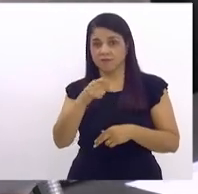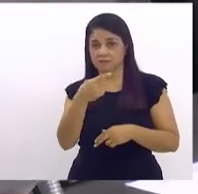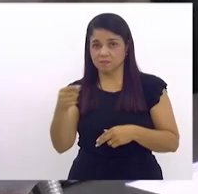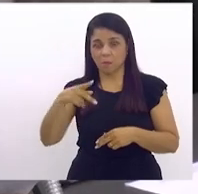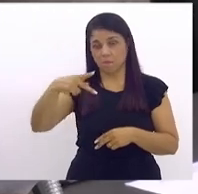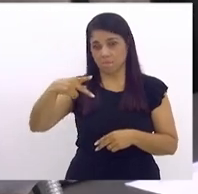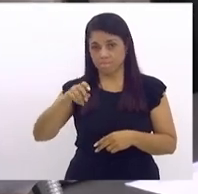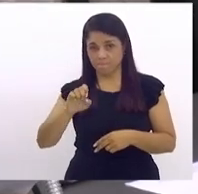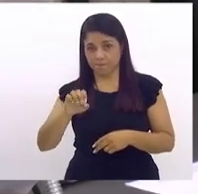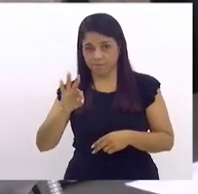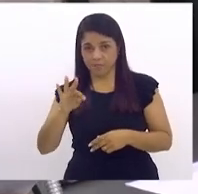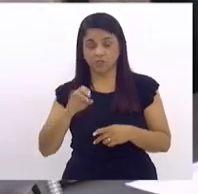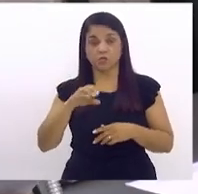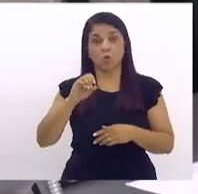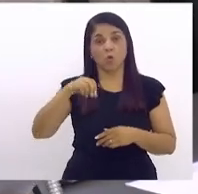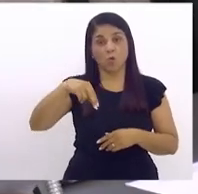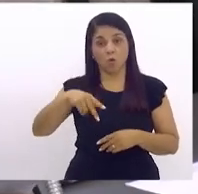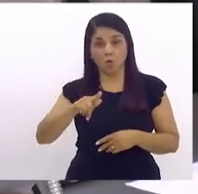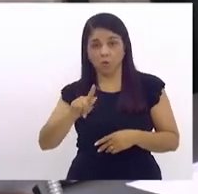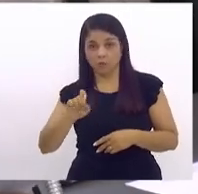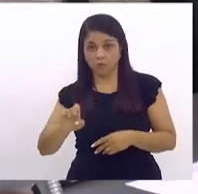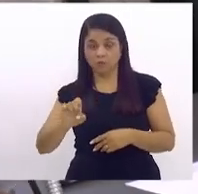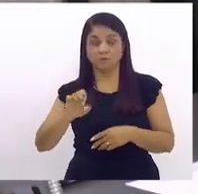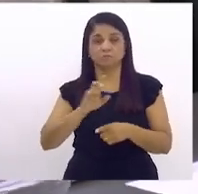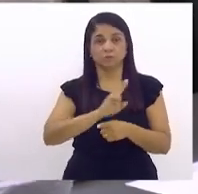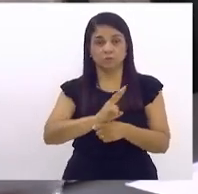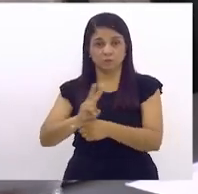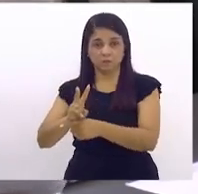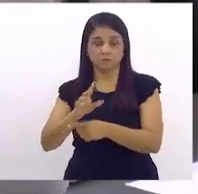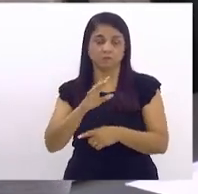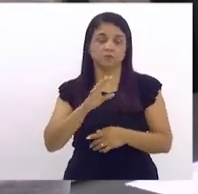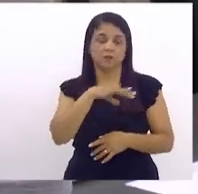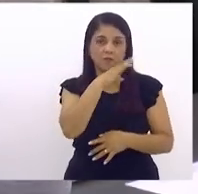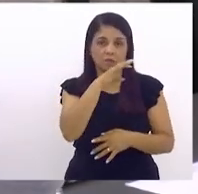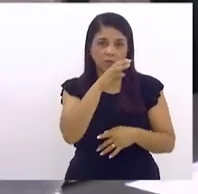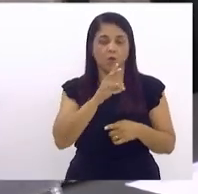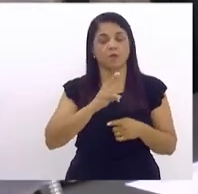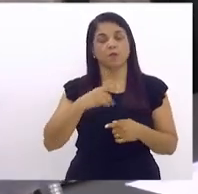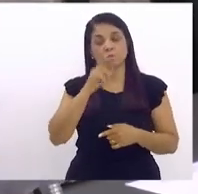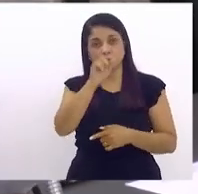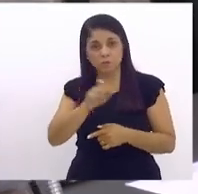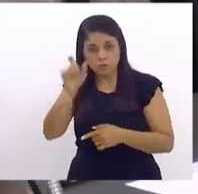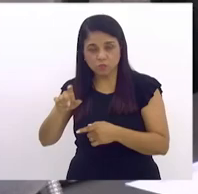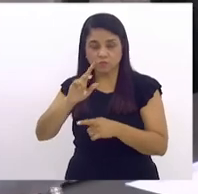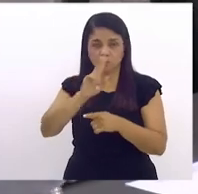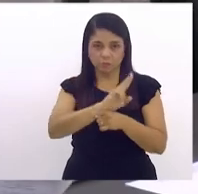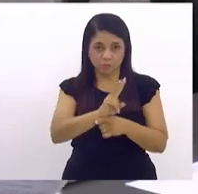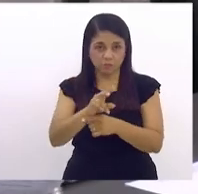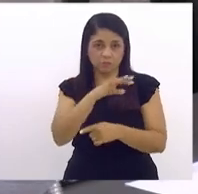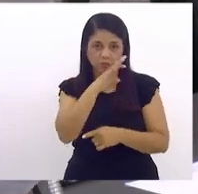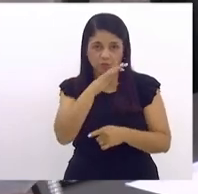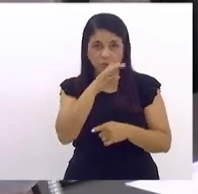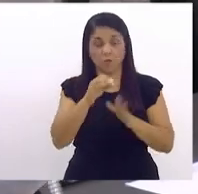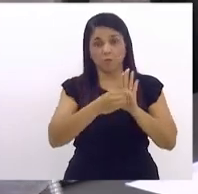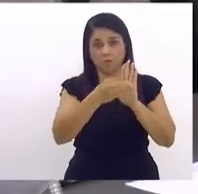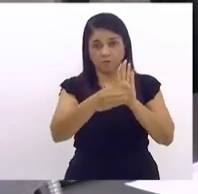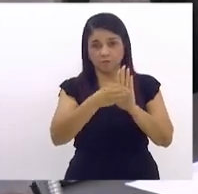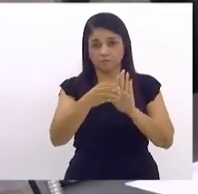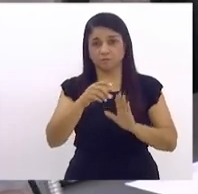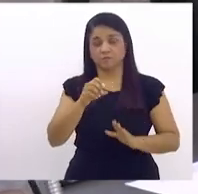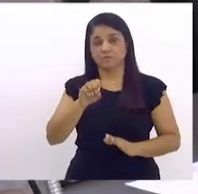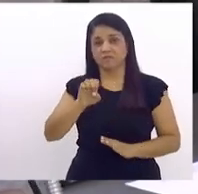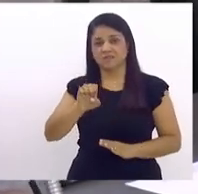ONGs de proteção animal e protetores dos animais. O parecer do deputado Dr. Serginho